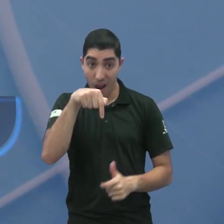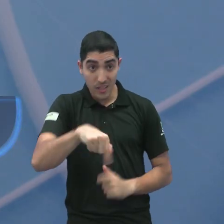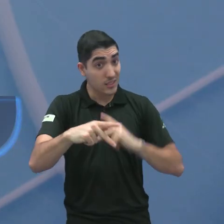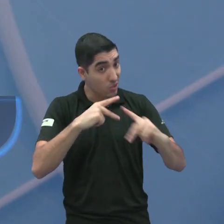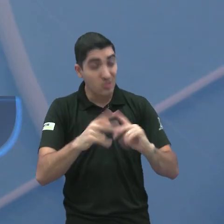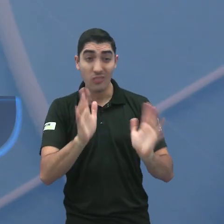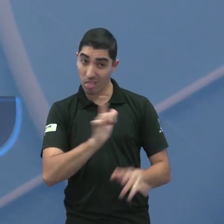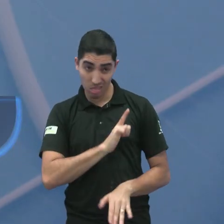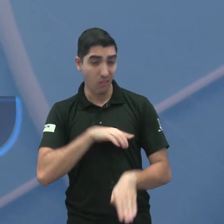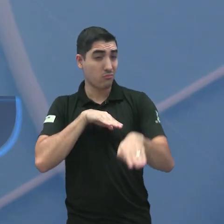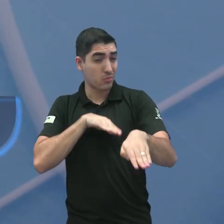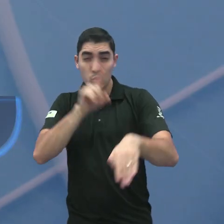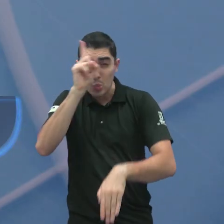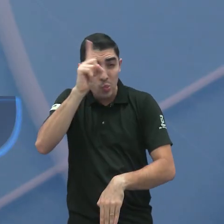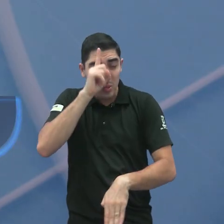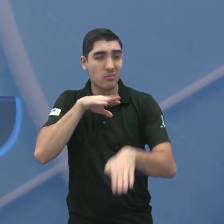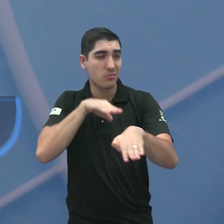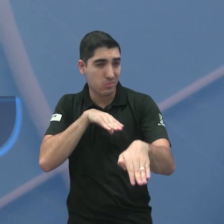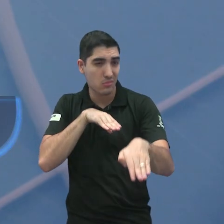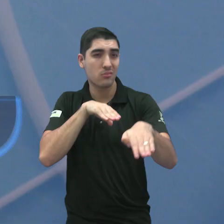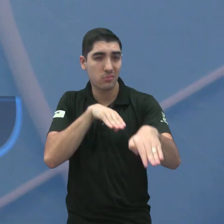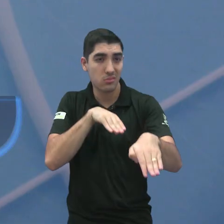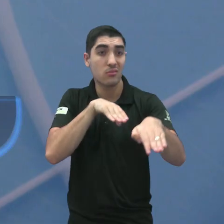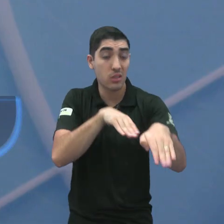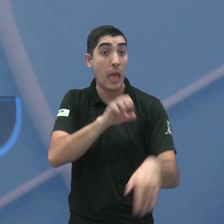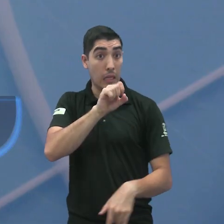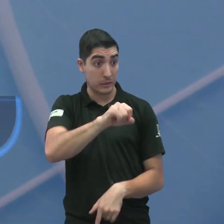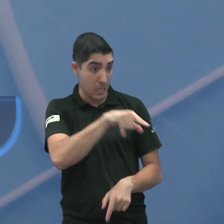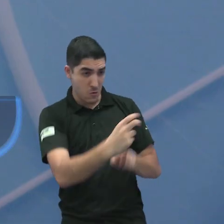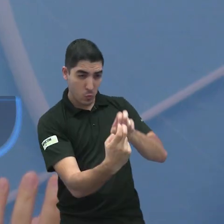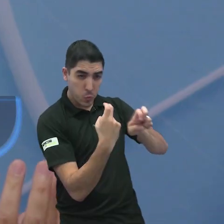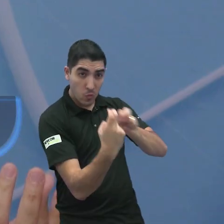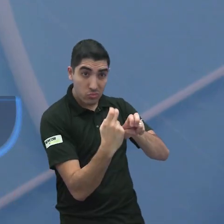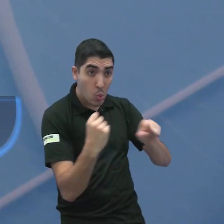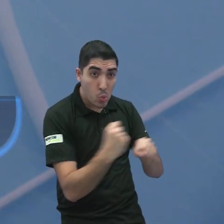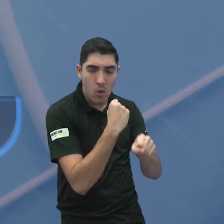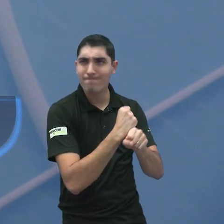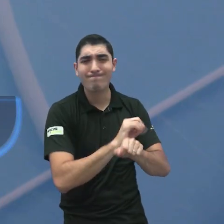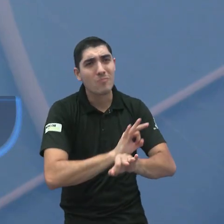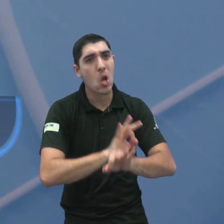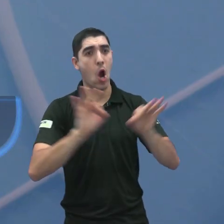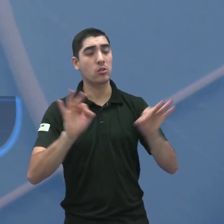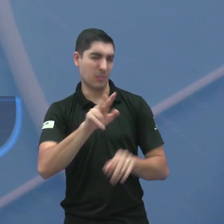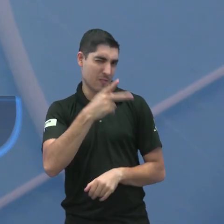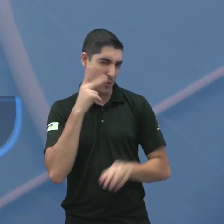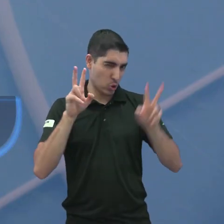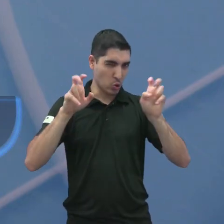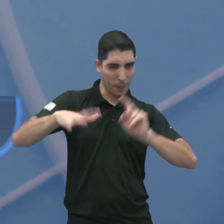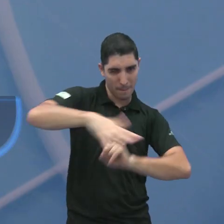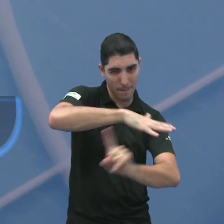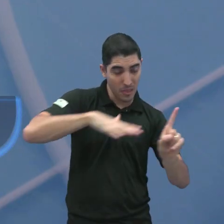enfrenta trânsito diariamente, então acho que é um avanço. Né? Com relação ao meio ambiente, você construir